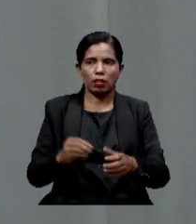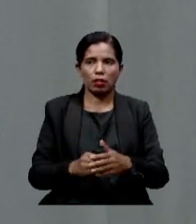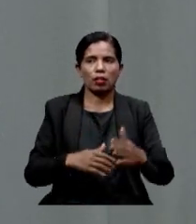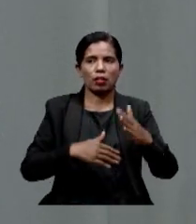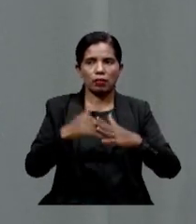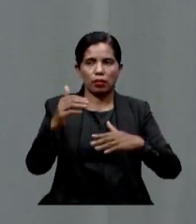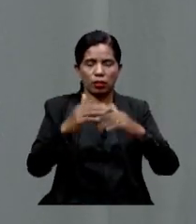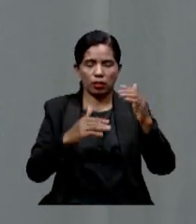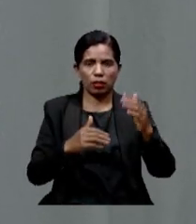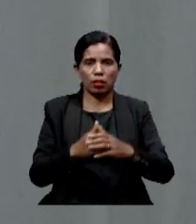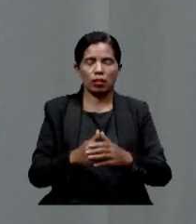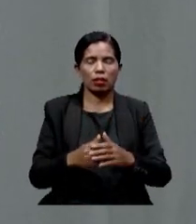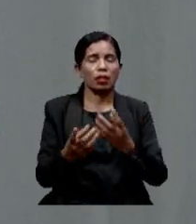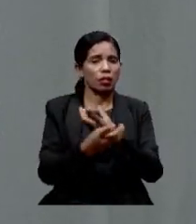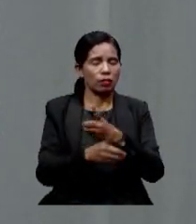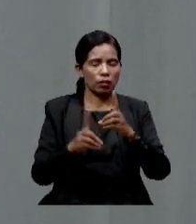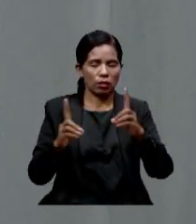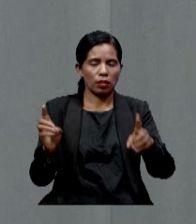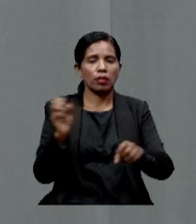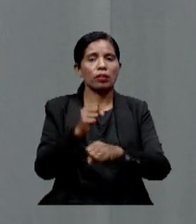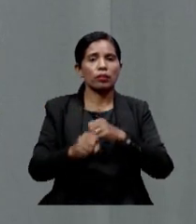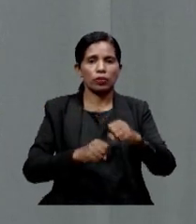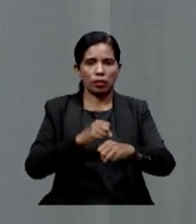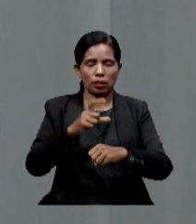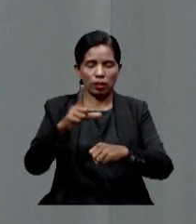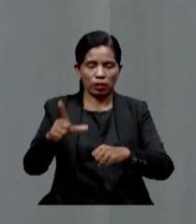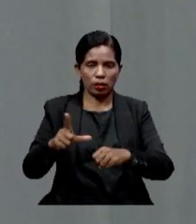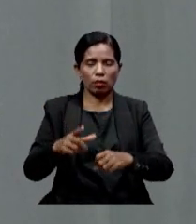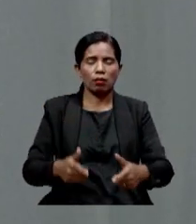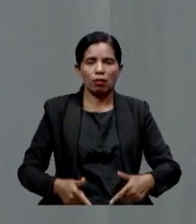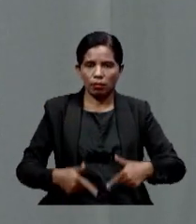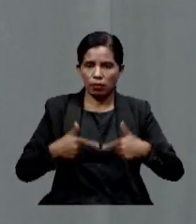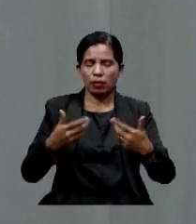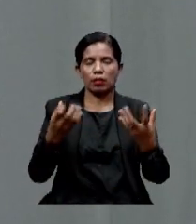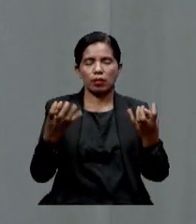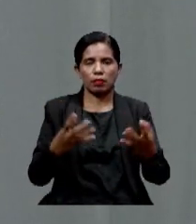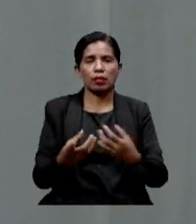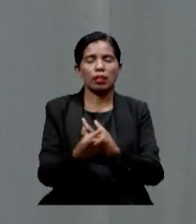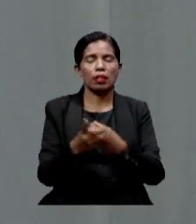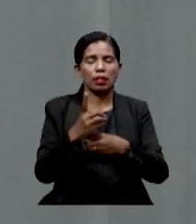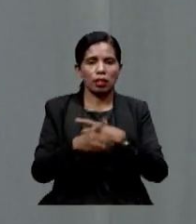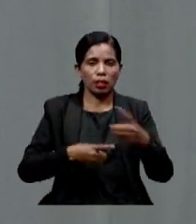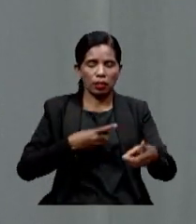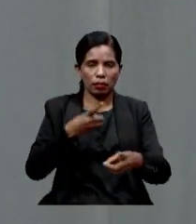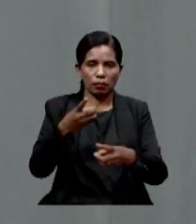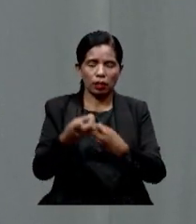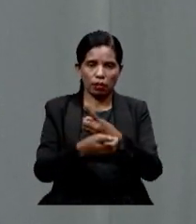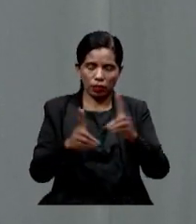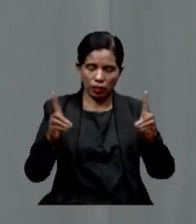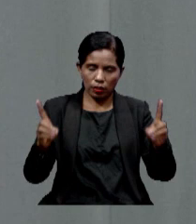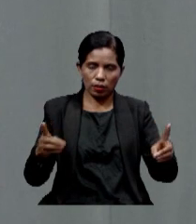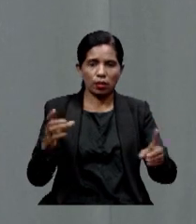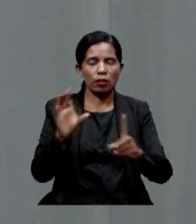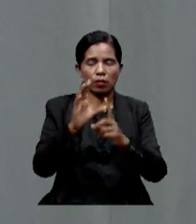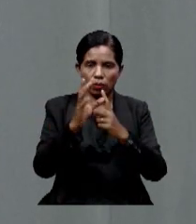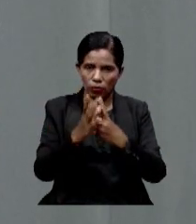infrastruktura, demokratiza sosial, demokratiza moris oyoin, demokratiza itene kultura, itene lisan, itene